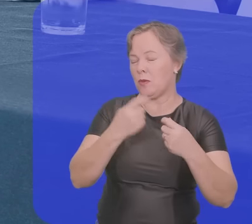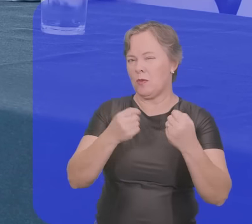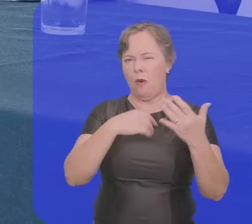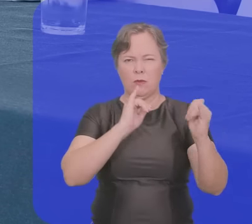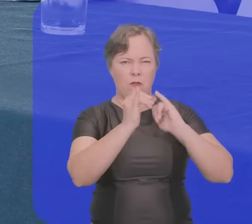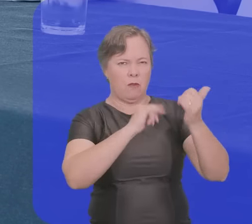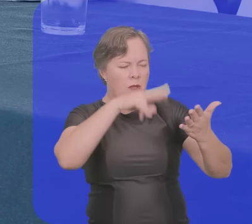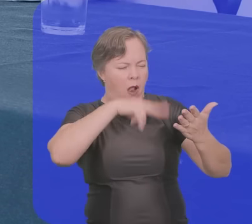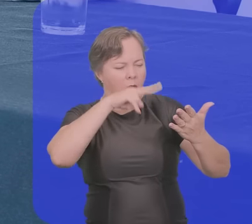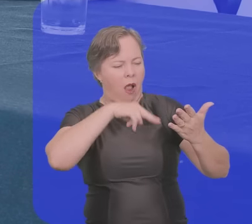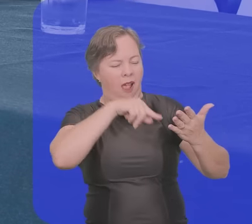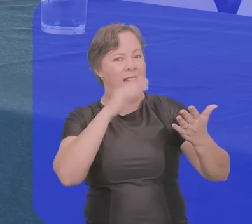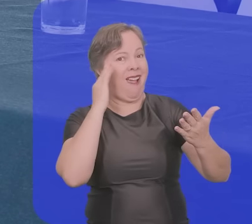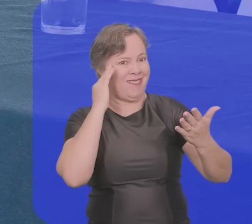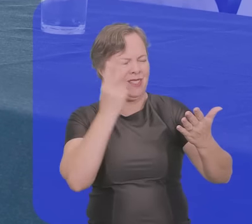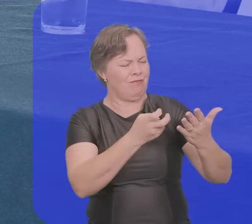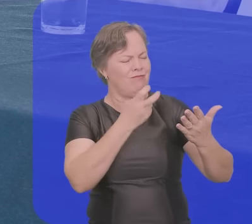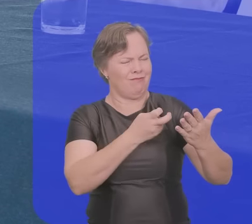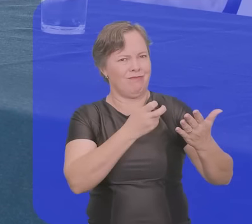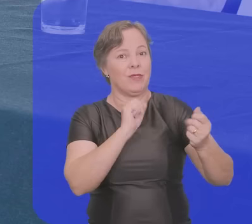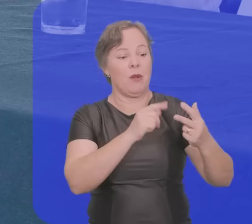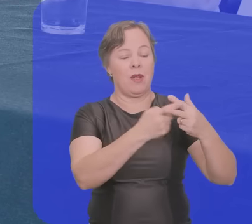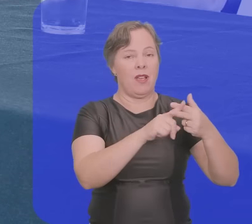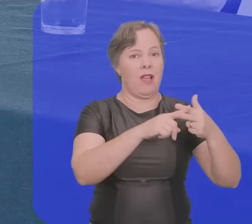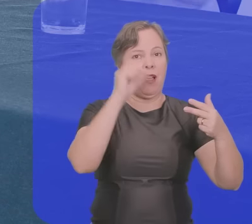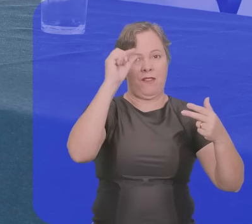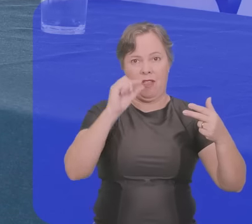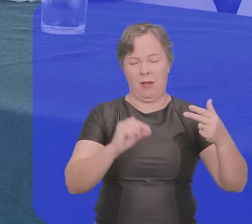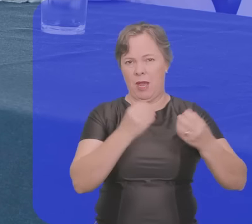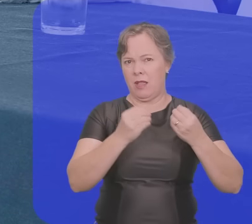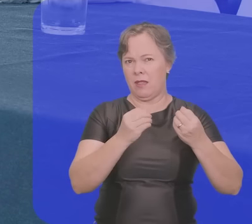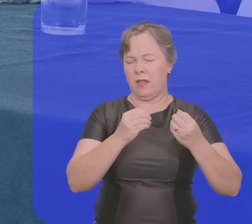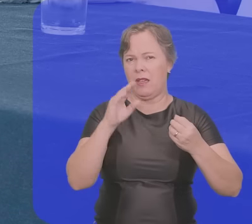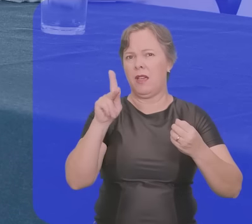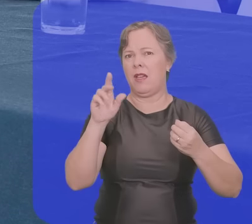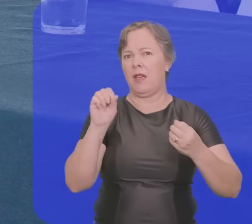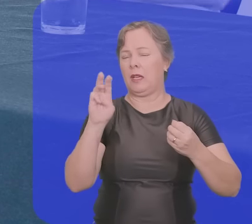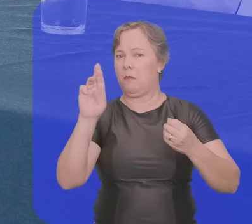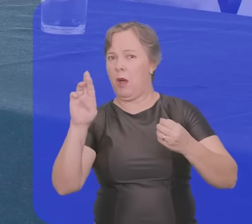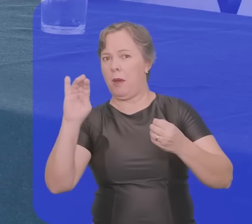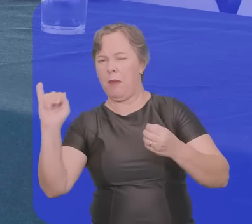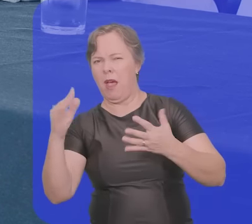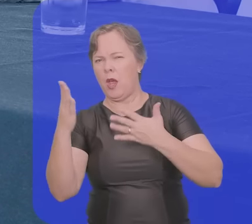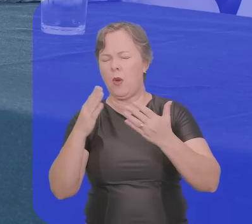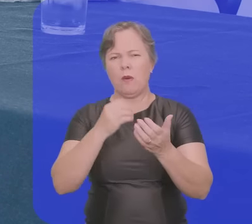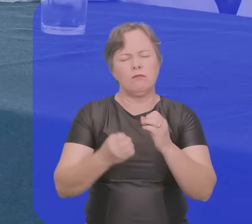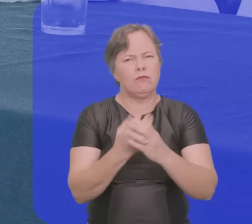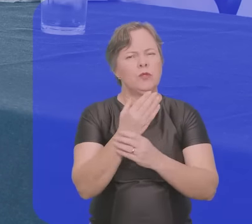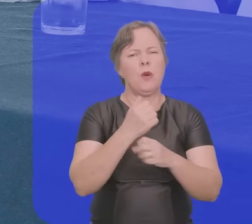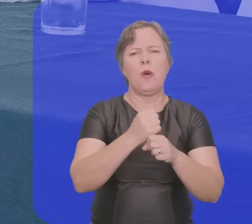de dados. E a ferramenta Power BI, ela surgiu em 2015, já tem até um certo tempo